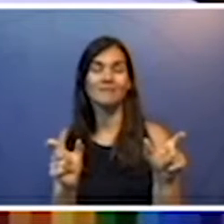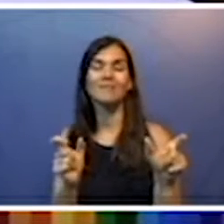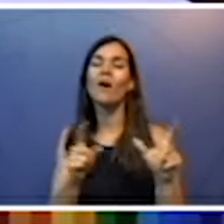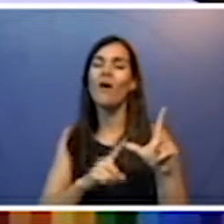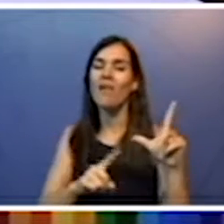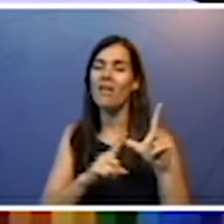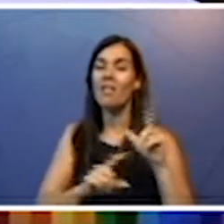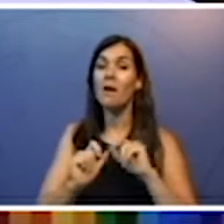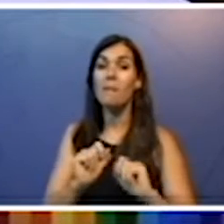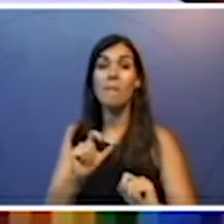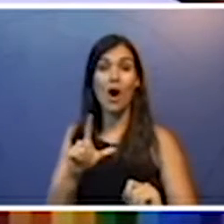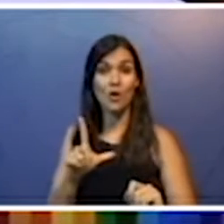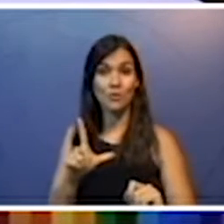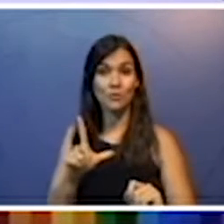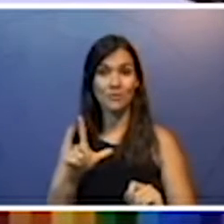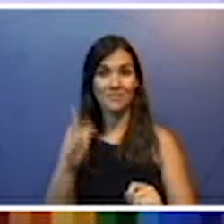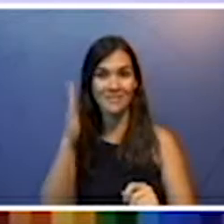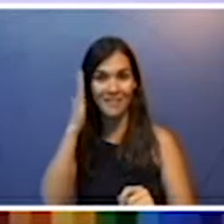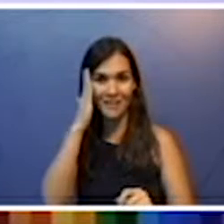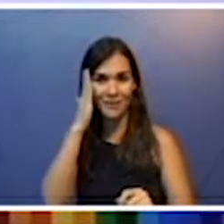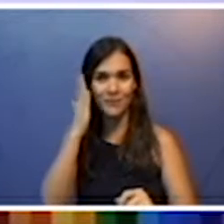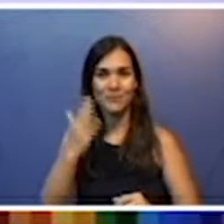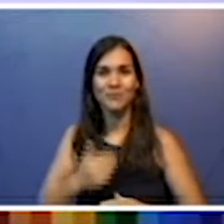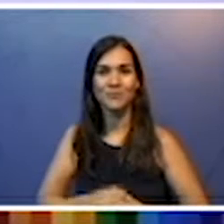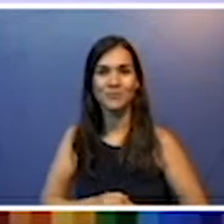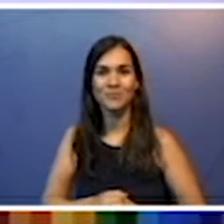letra maiúscula, tá?